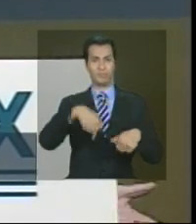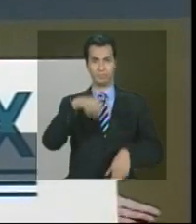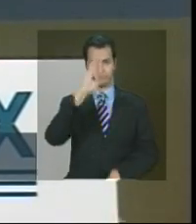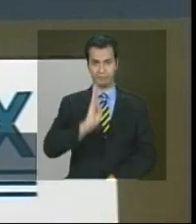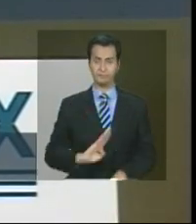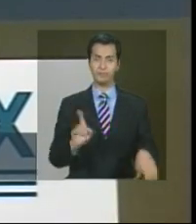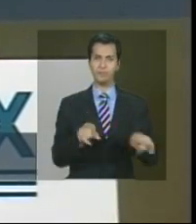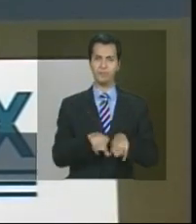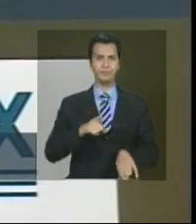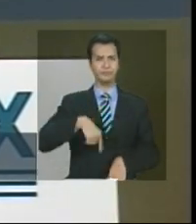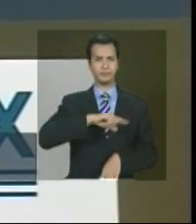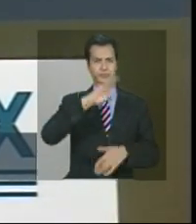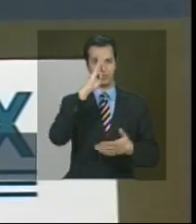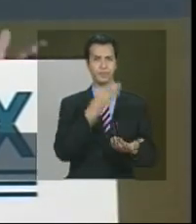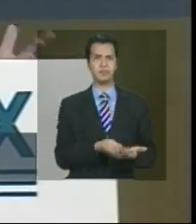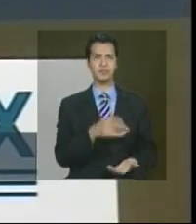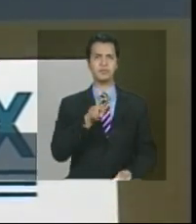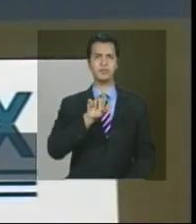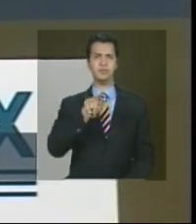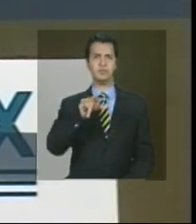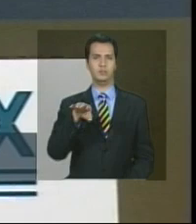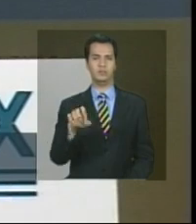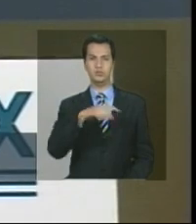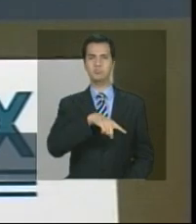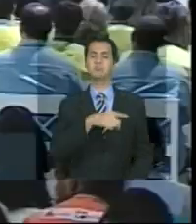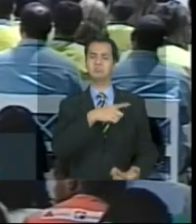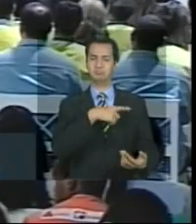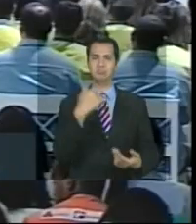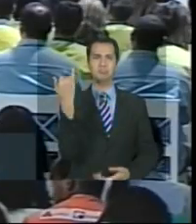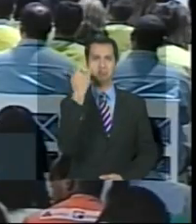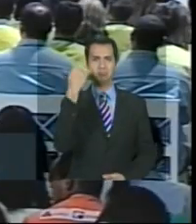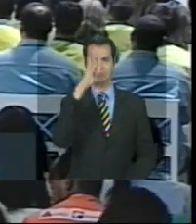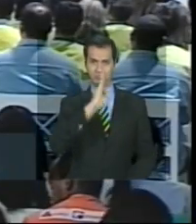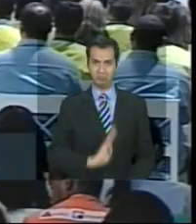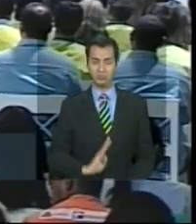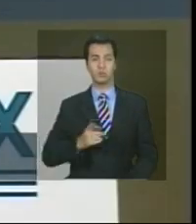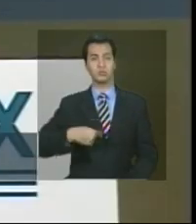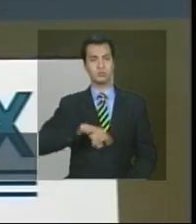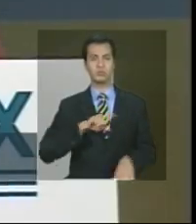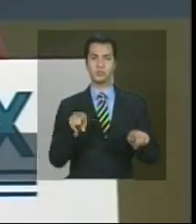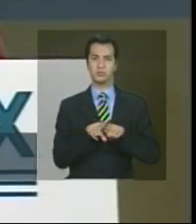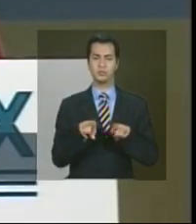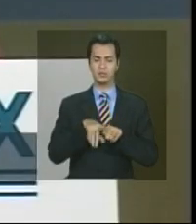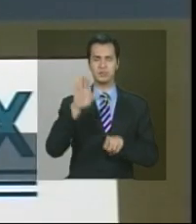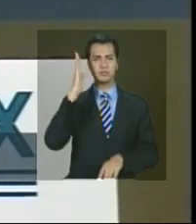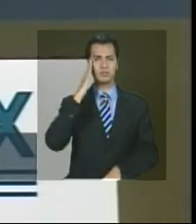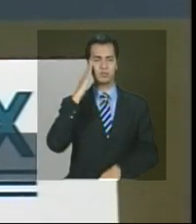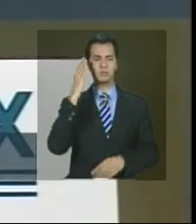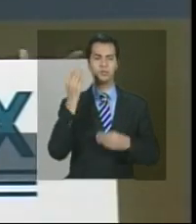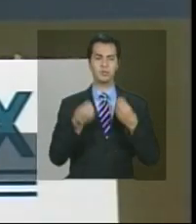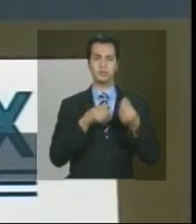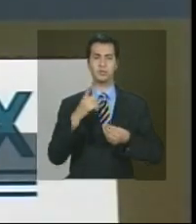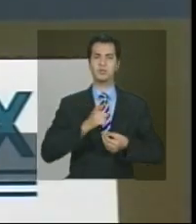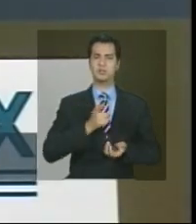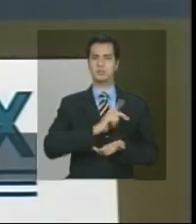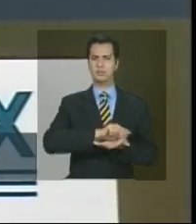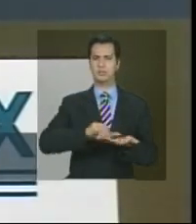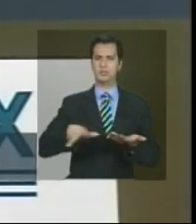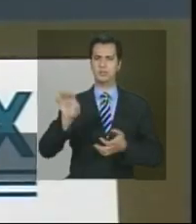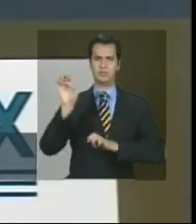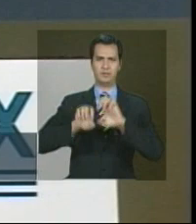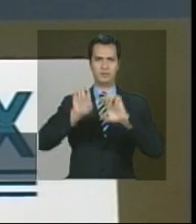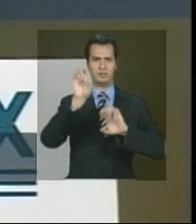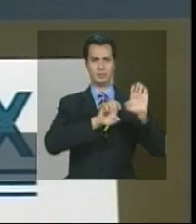a Vale representa hoje para o Brasil. E sabemos também que outras empresas na área